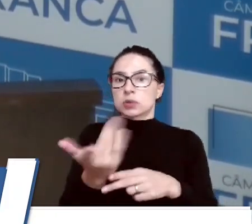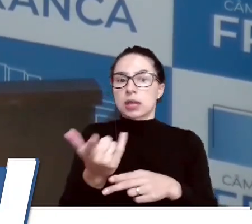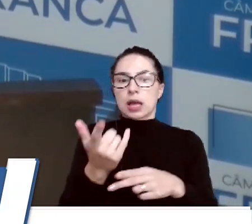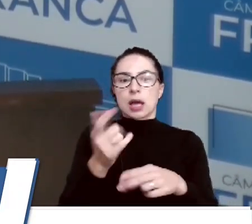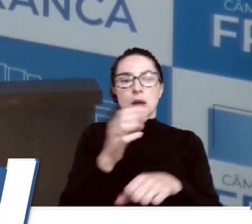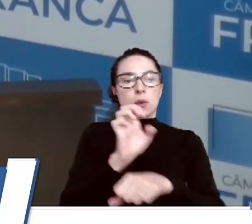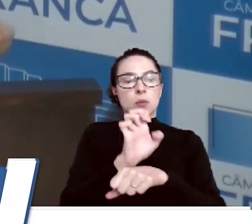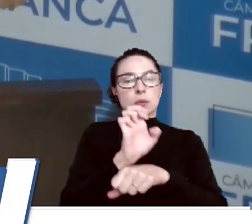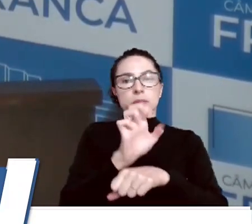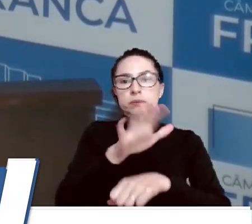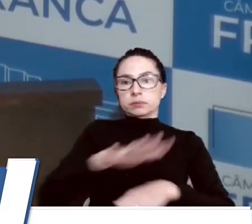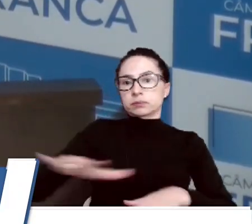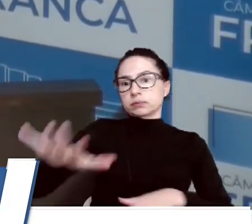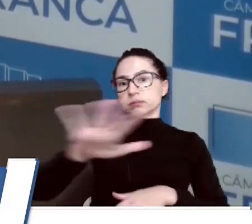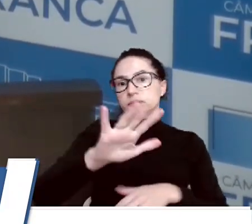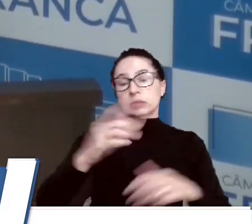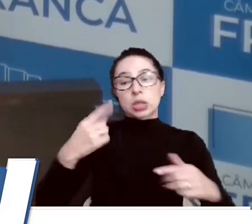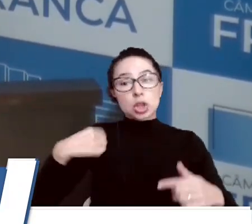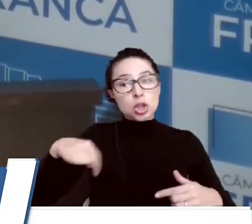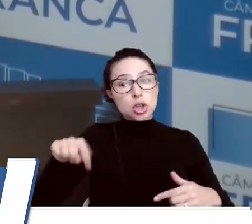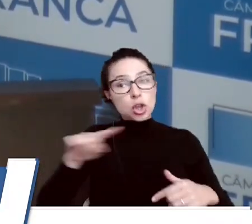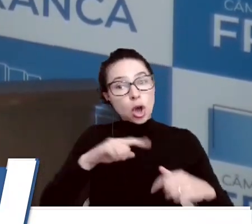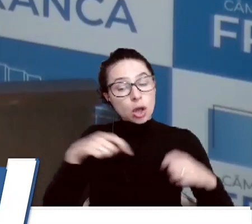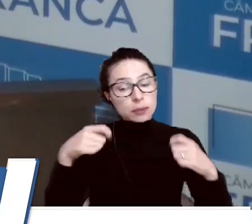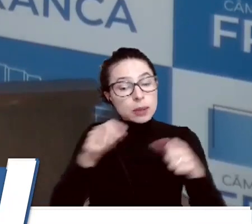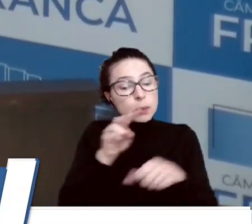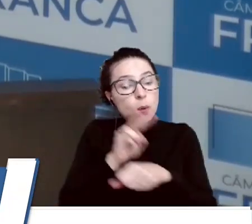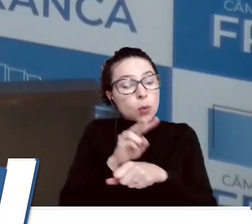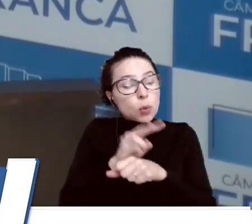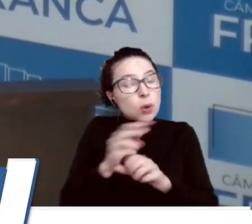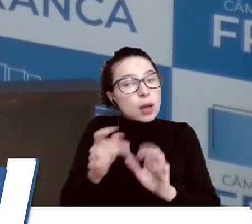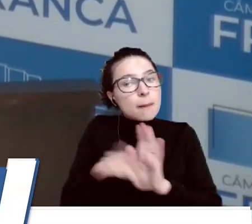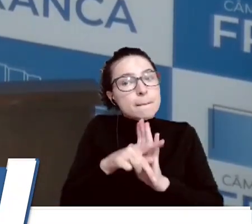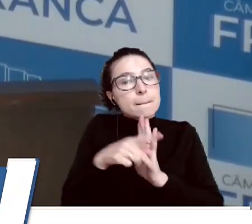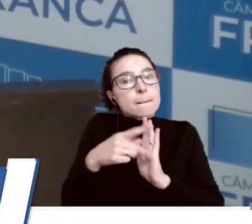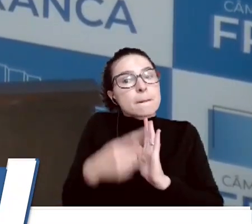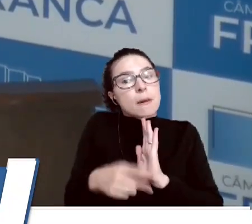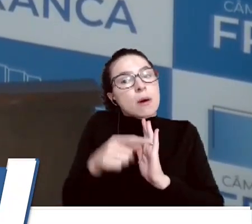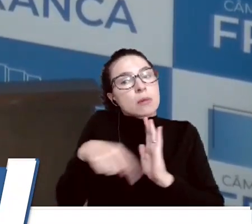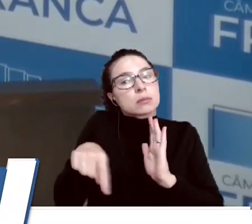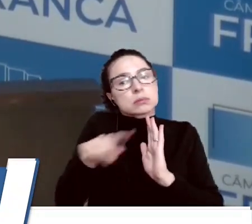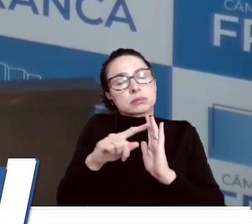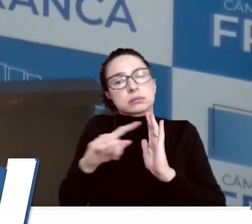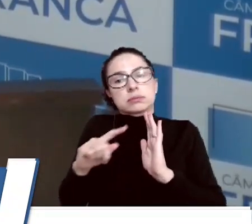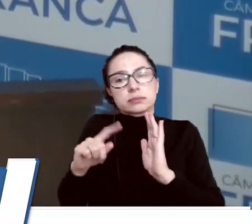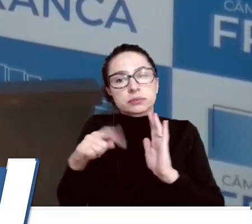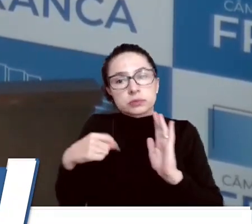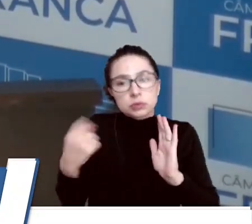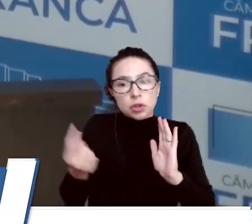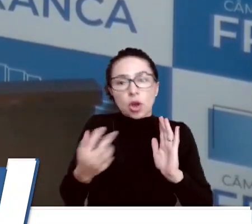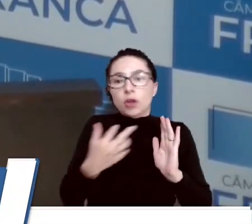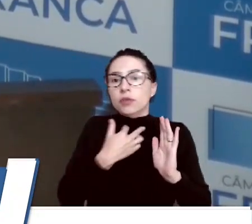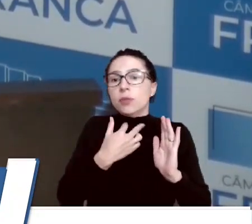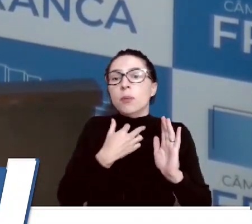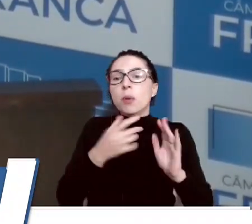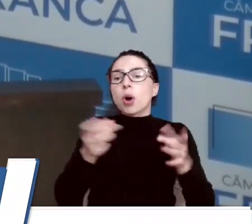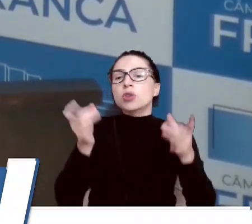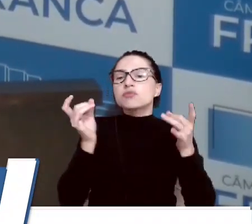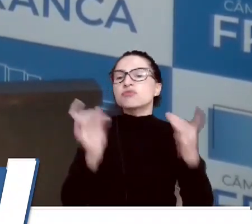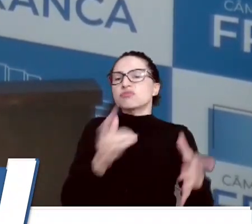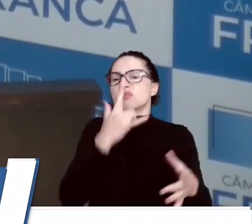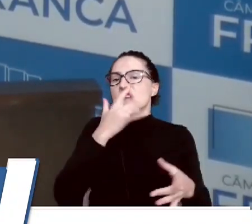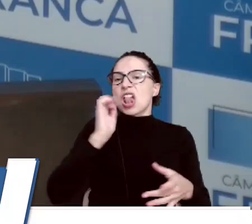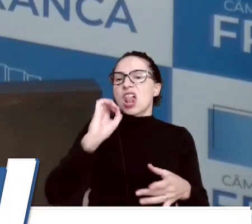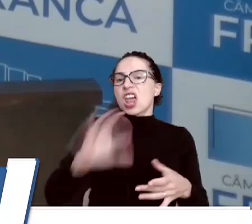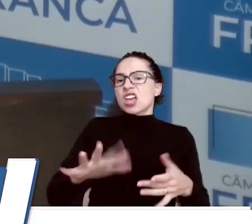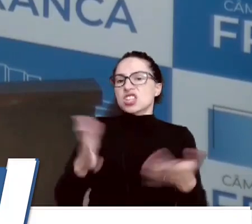Estado, nós temos que cuidar do nosso patrimônio. Nós não podemos jogar fora, num